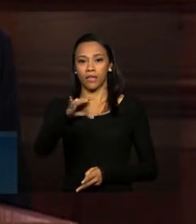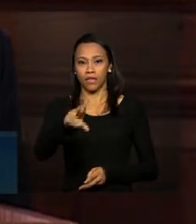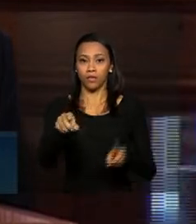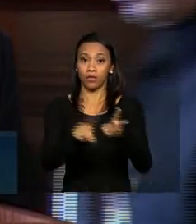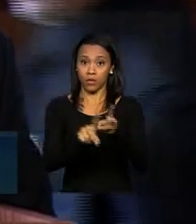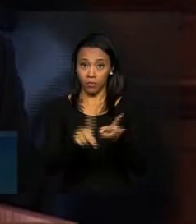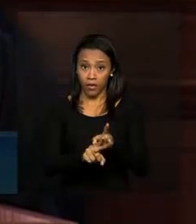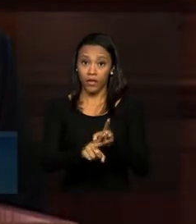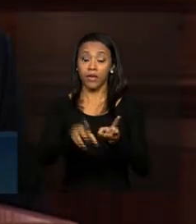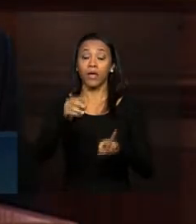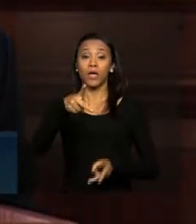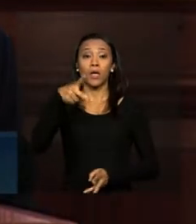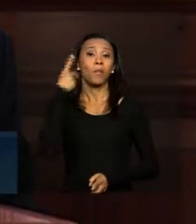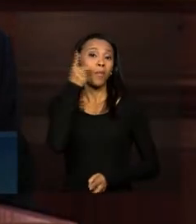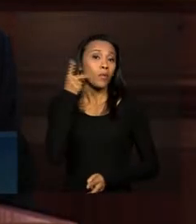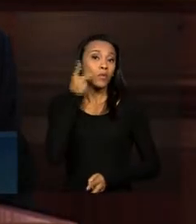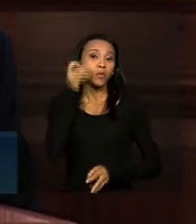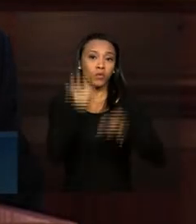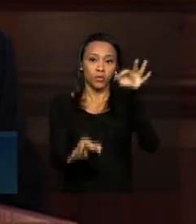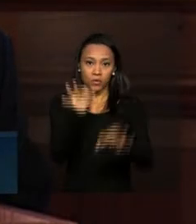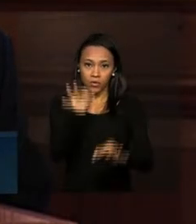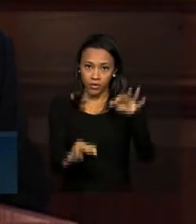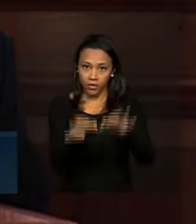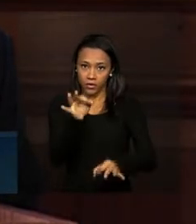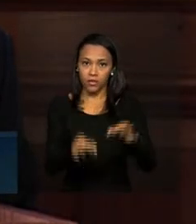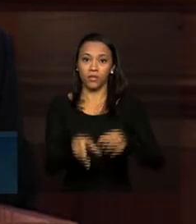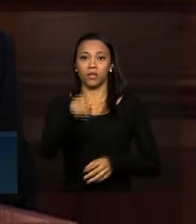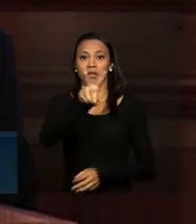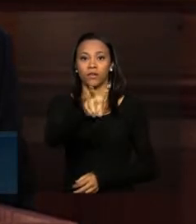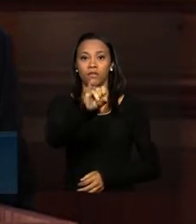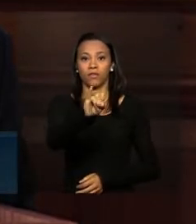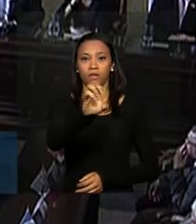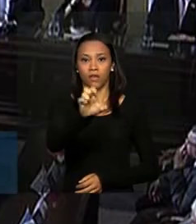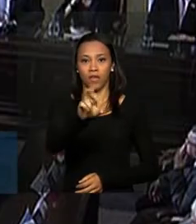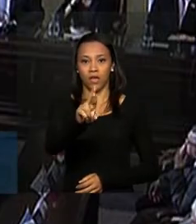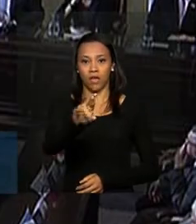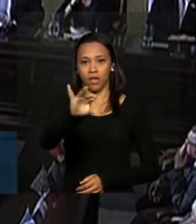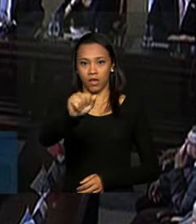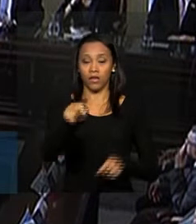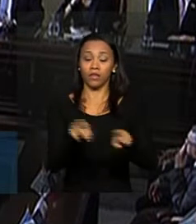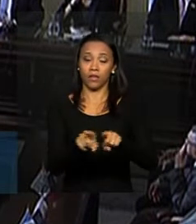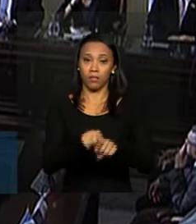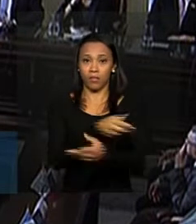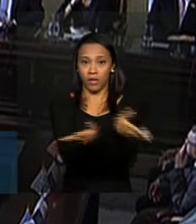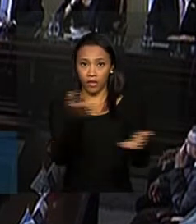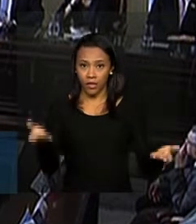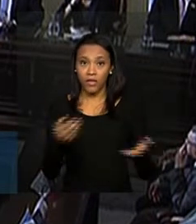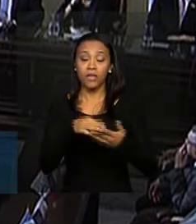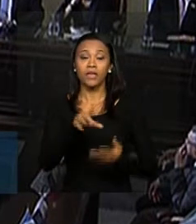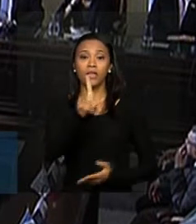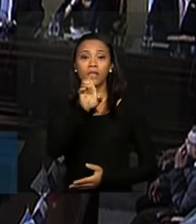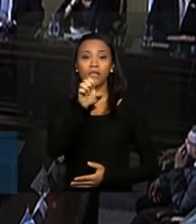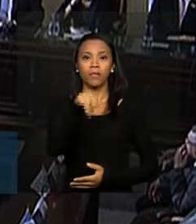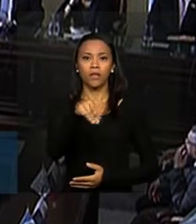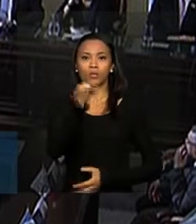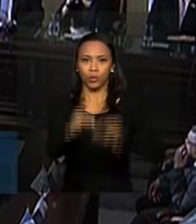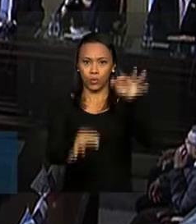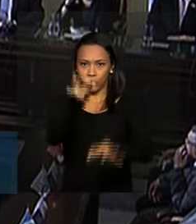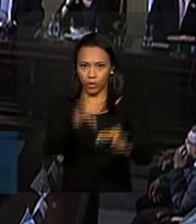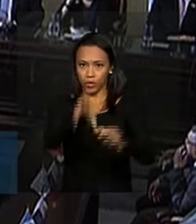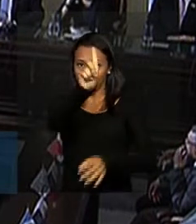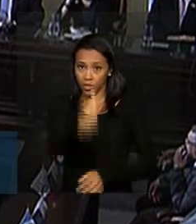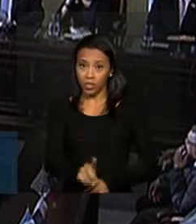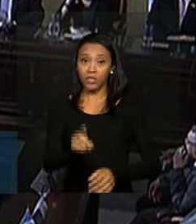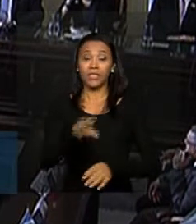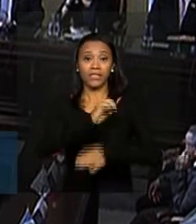procurador de justiça Nédens Ulisses Freire Vieira, senhores desembargadores, juízes de direito, secretários